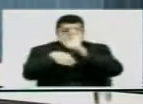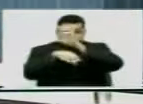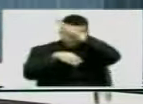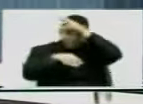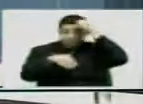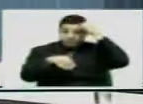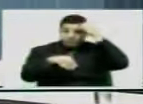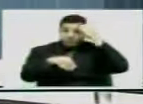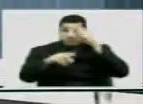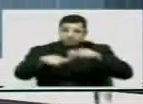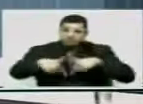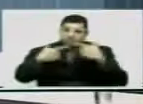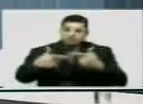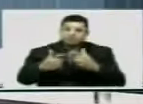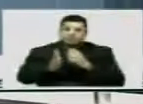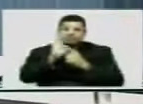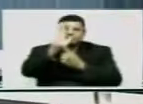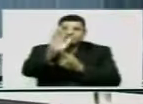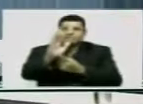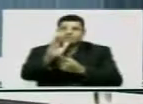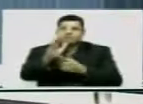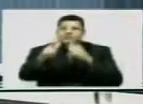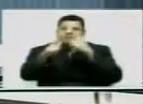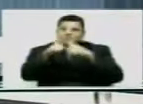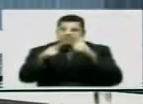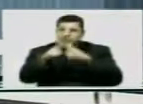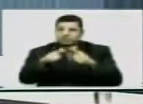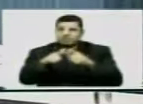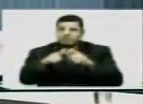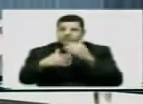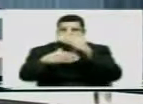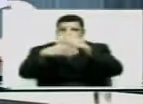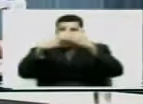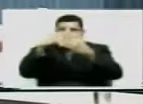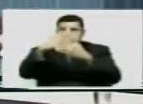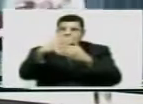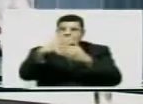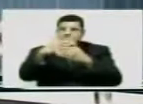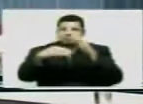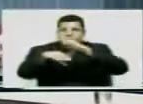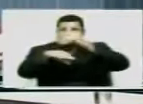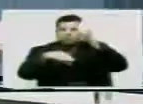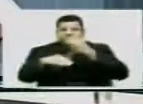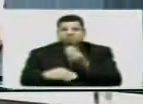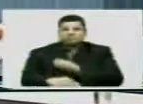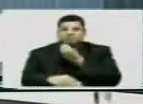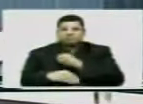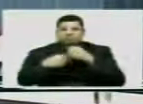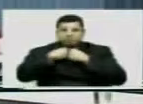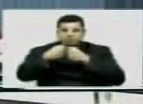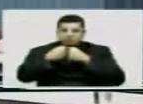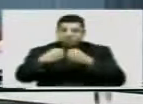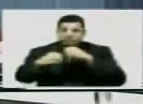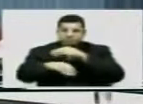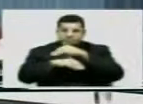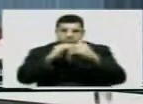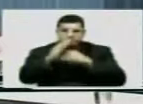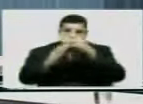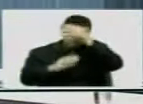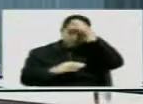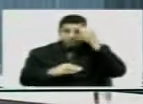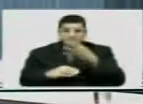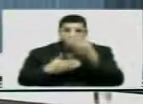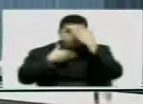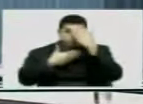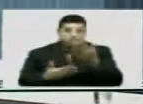de Manaus a oportunidade de oferecer uma solução estruturante para melhorar a vida e o transporte e o trânsito do nosso